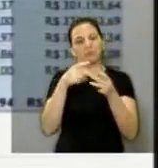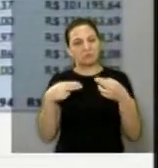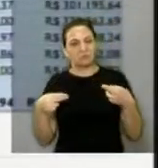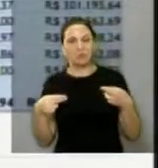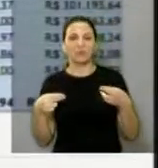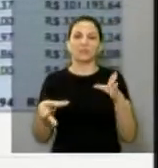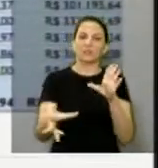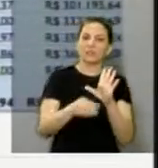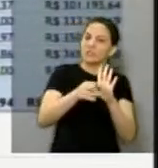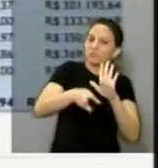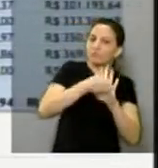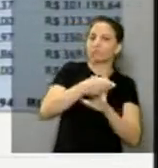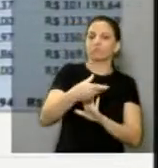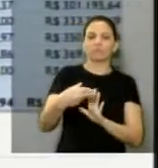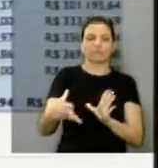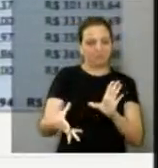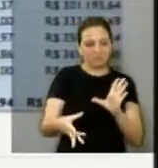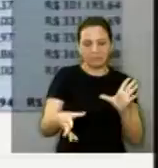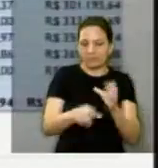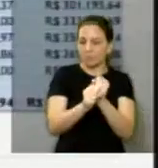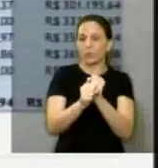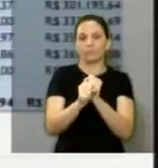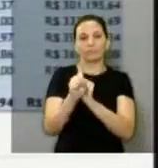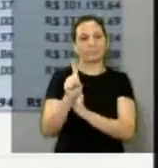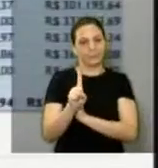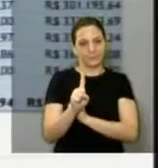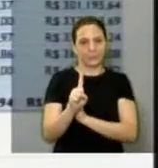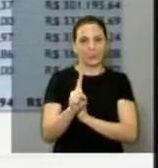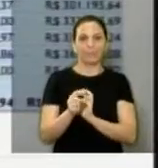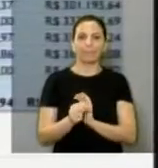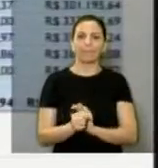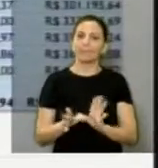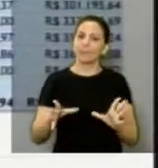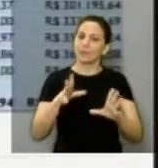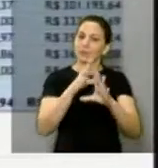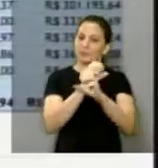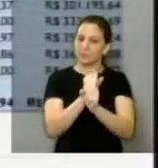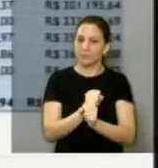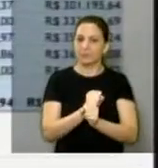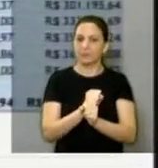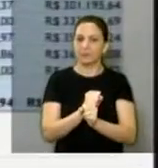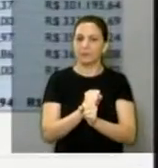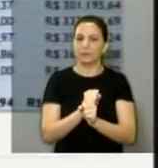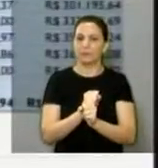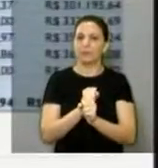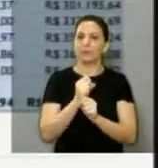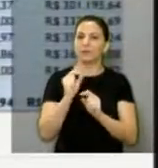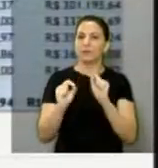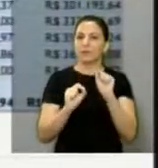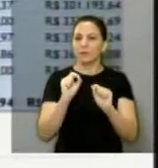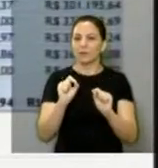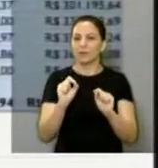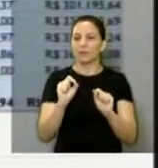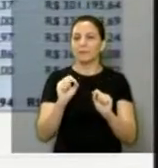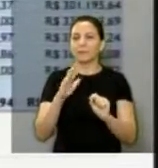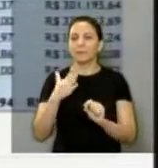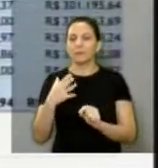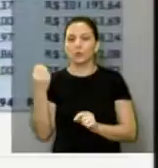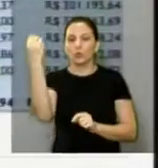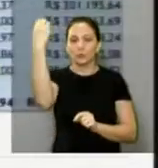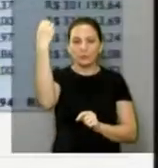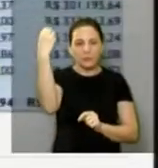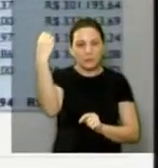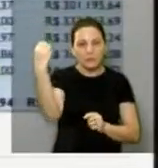das contas públicas do município. Então, no total, valor de investimento que sobra para investir em iluminação,